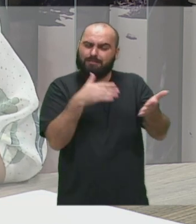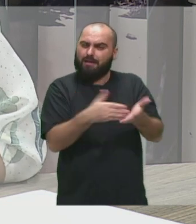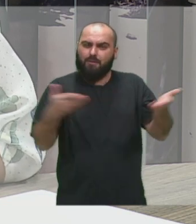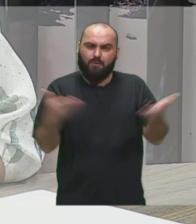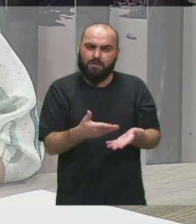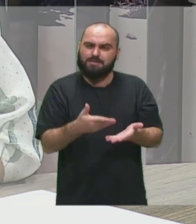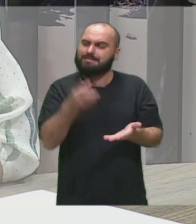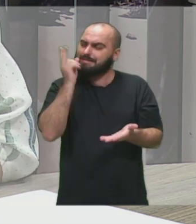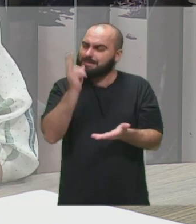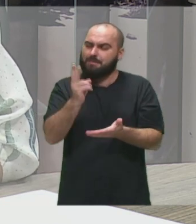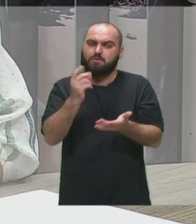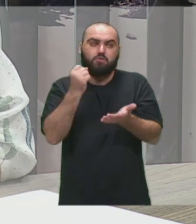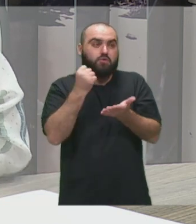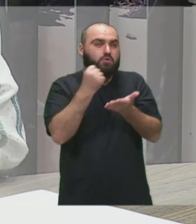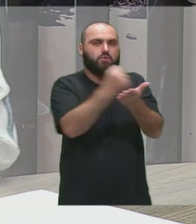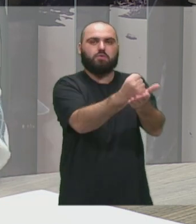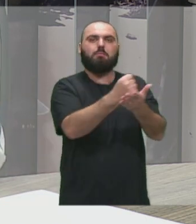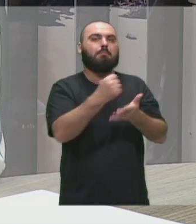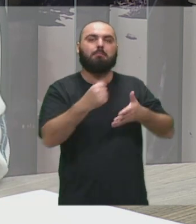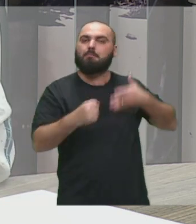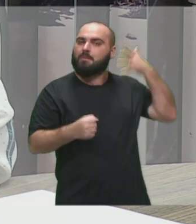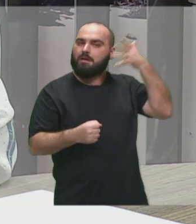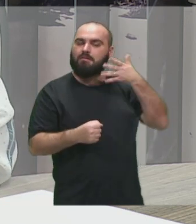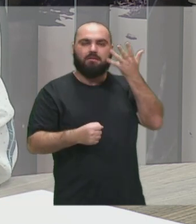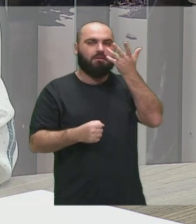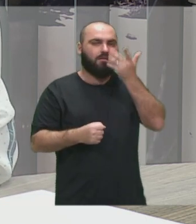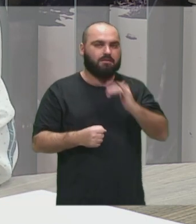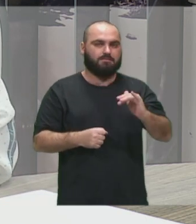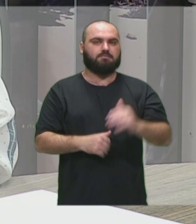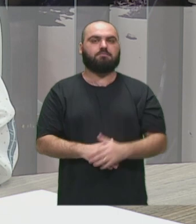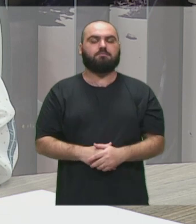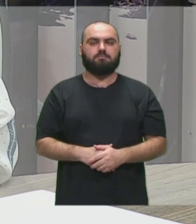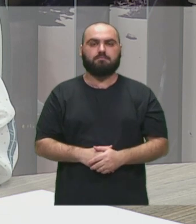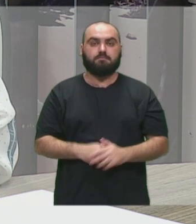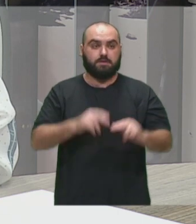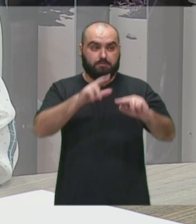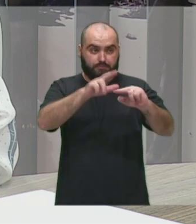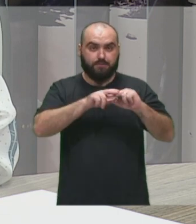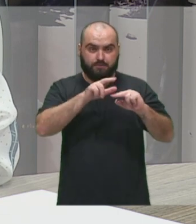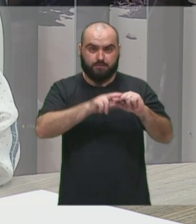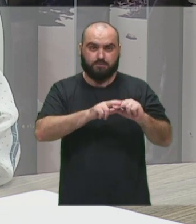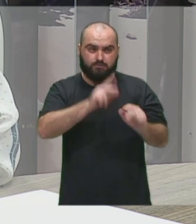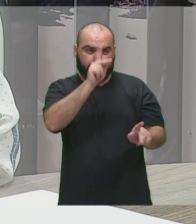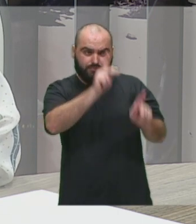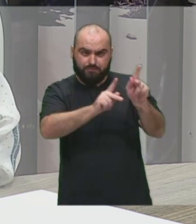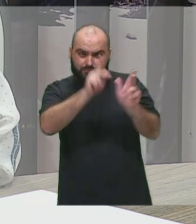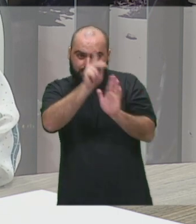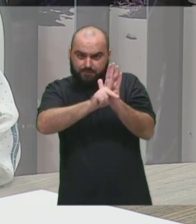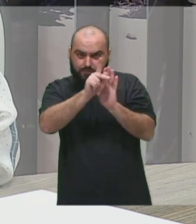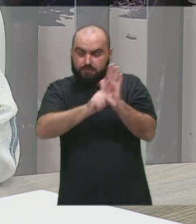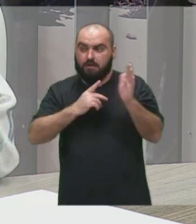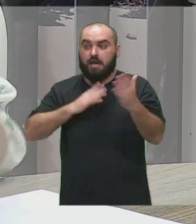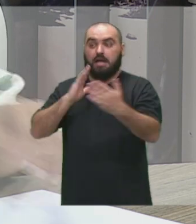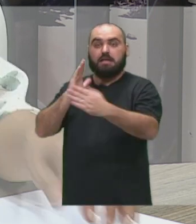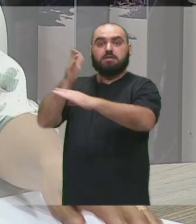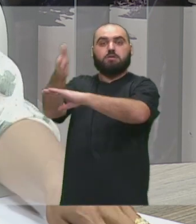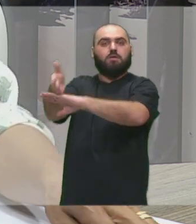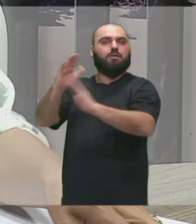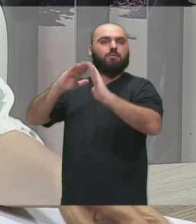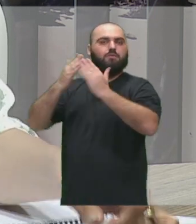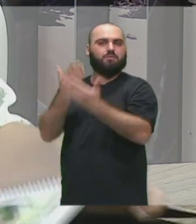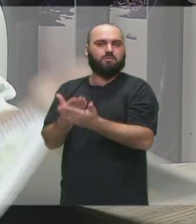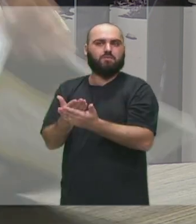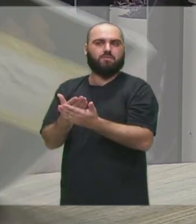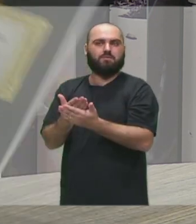escolas. E aí, por meio do projeto da exposição de arte e violência contra a mulher e a criança, nós entramos nas escolas, trabalhamos com